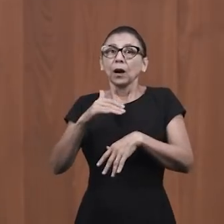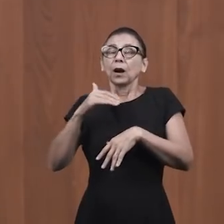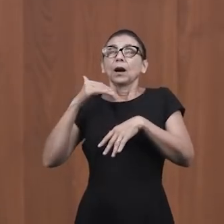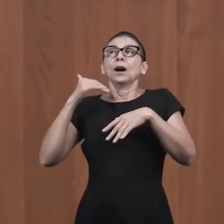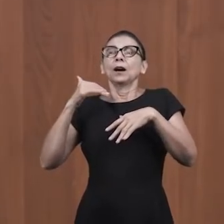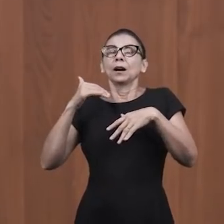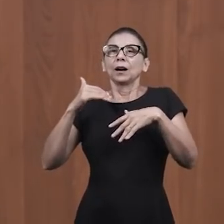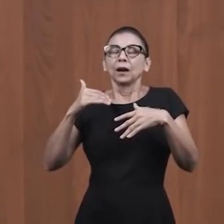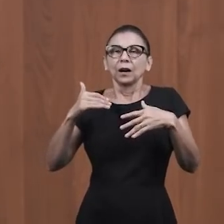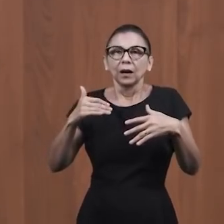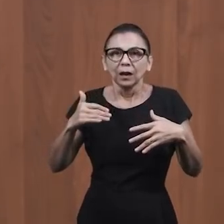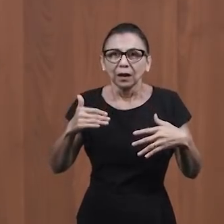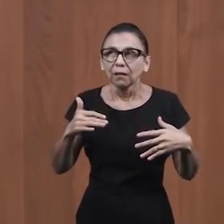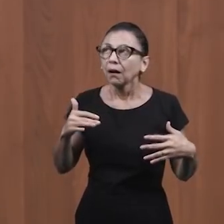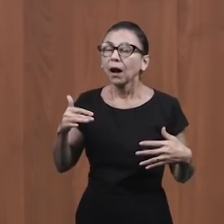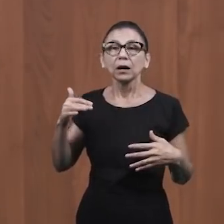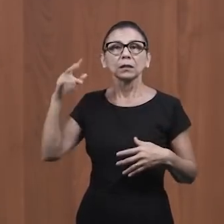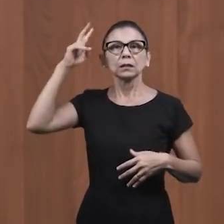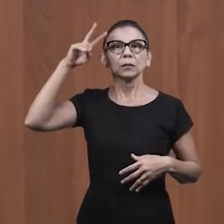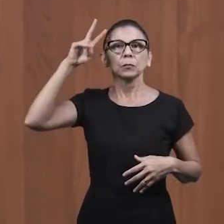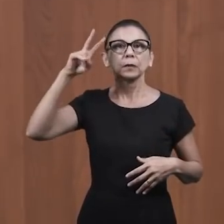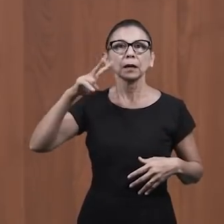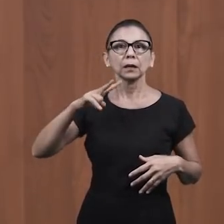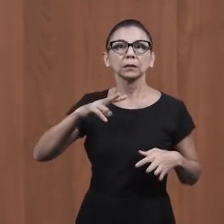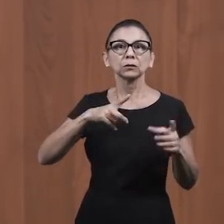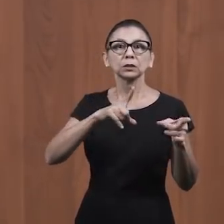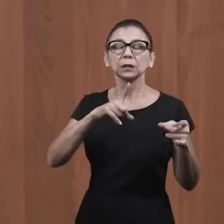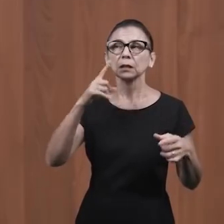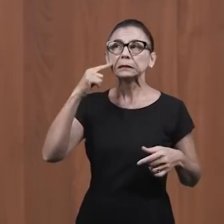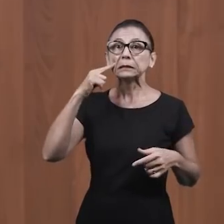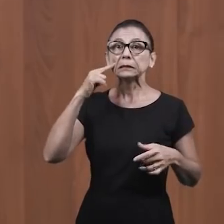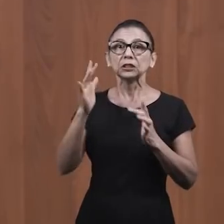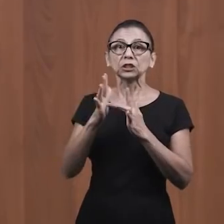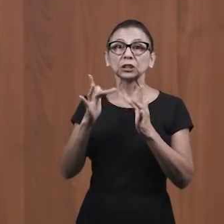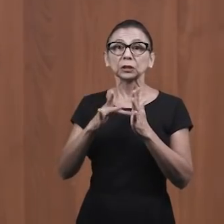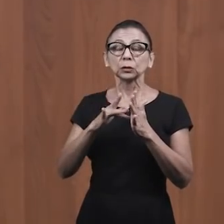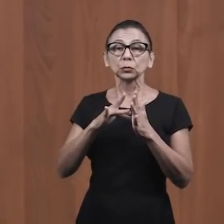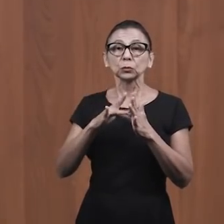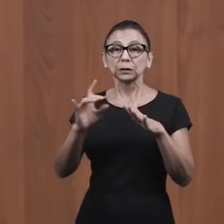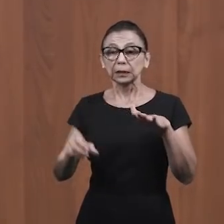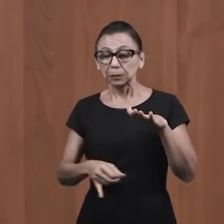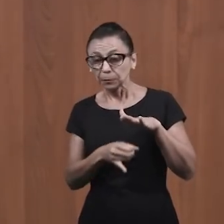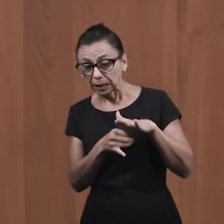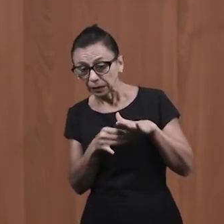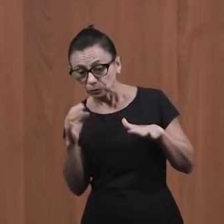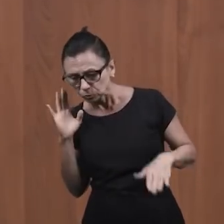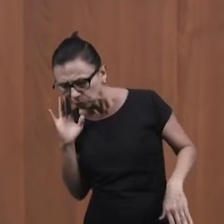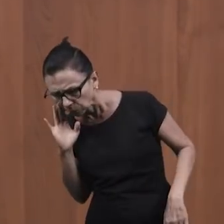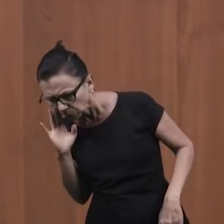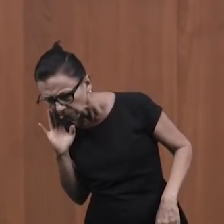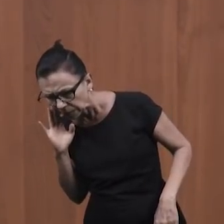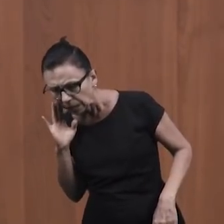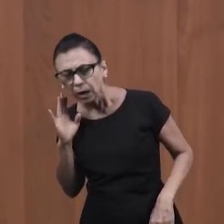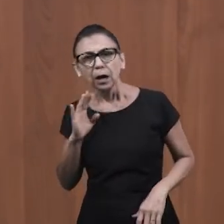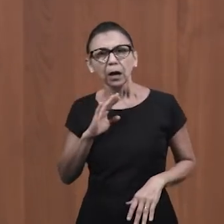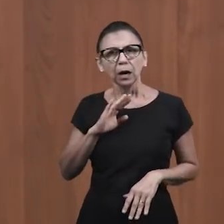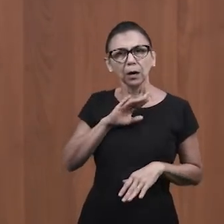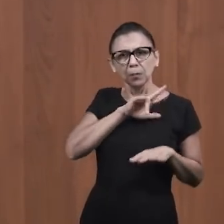os discípulos eram pescadores, homens que sabiam navegar, por isso estavam conduzindo o barco. E